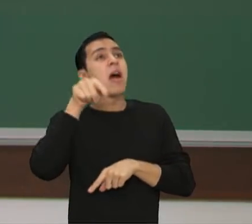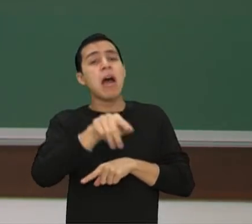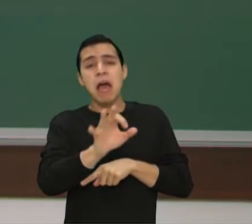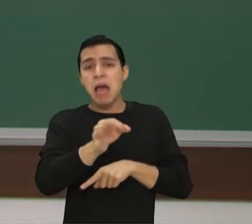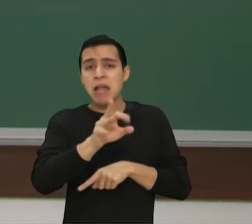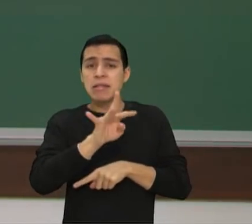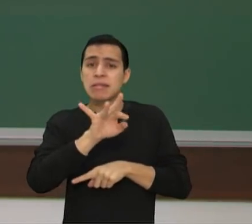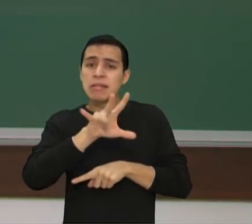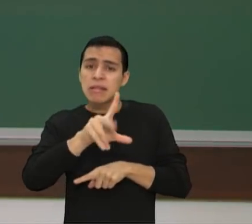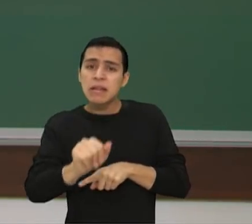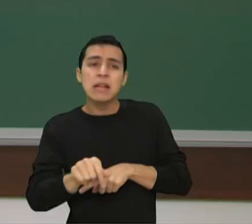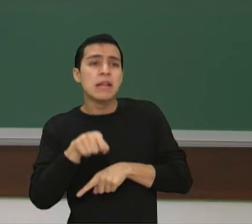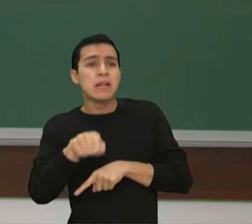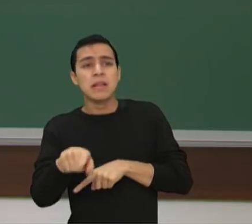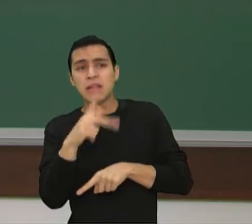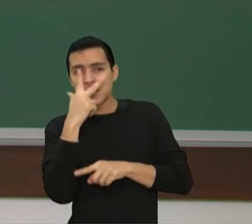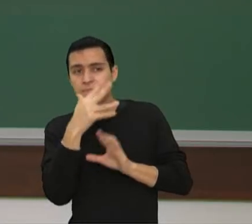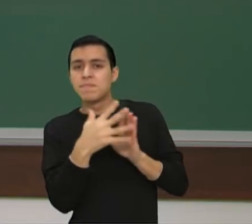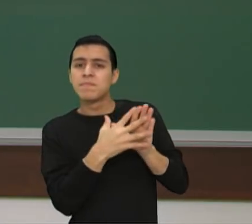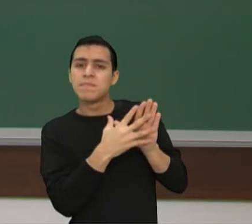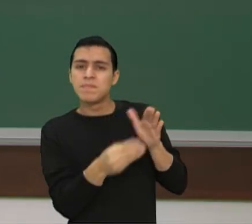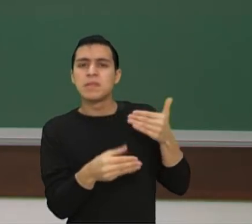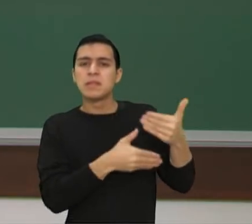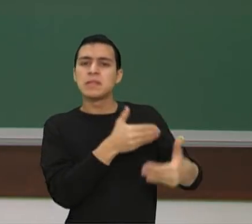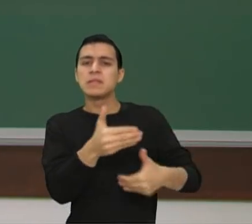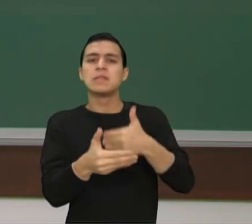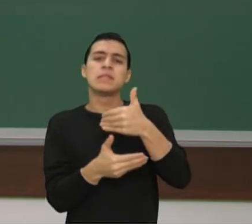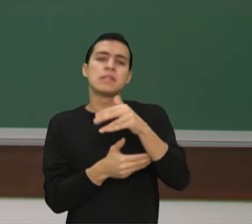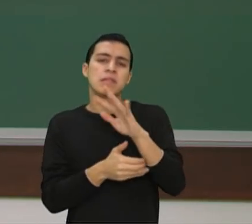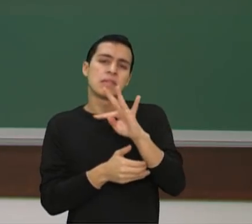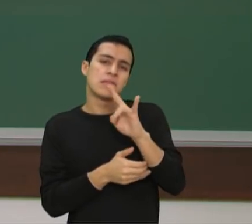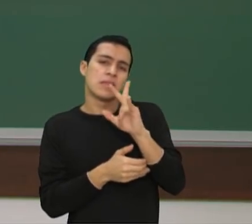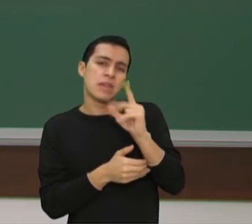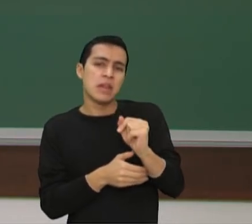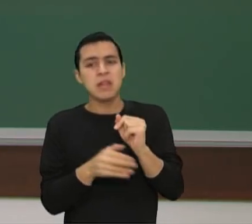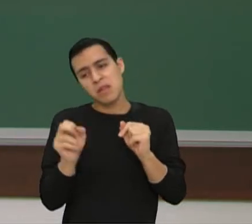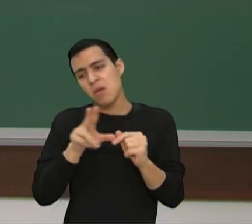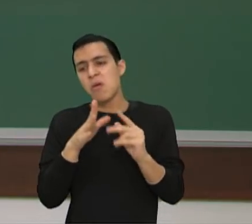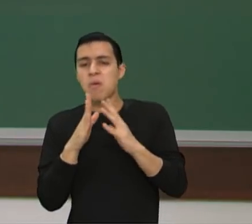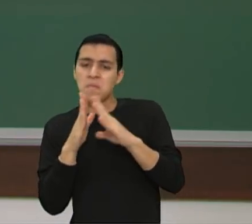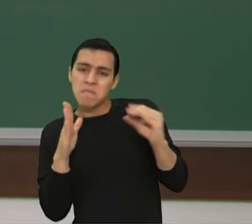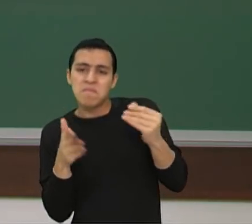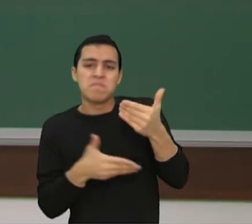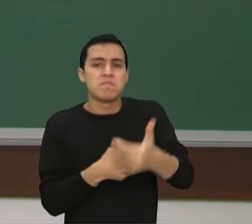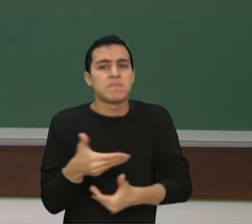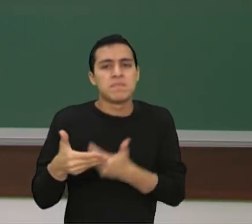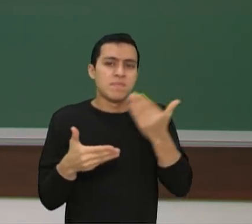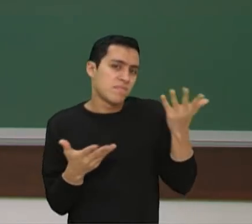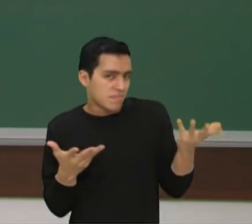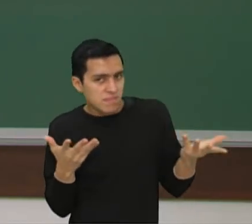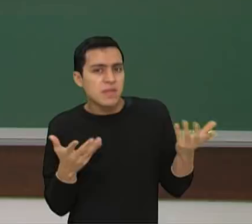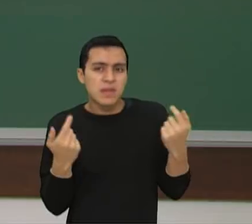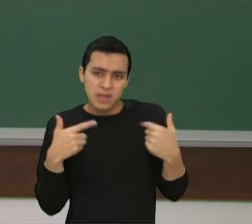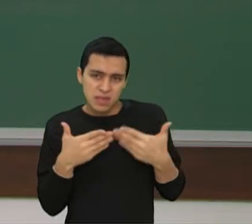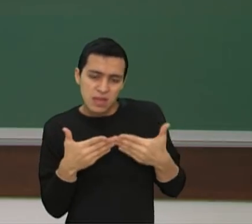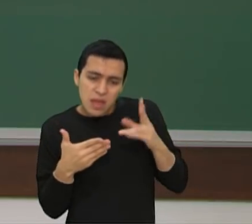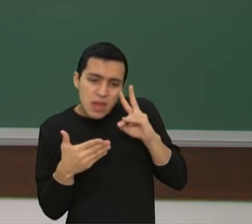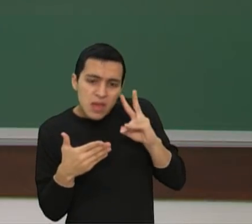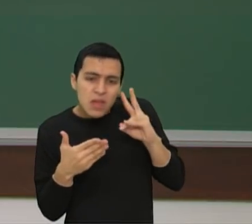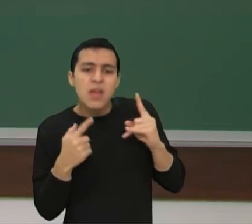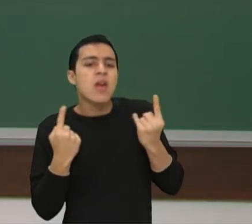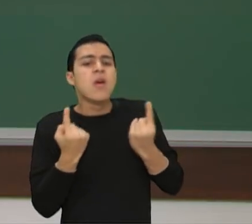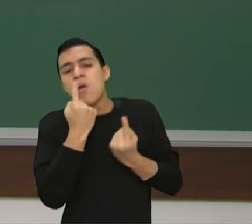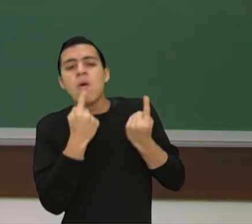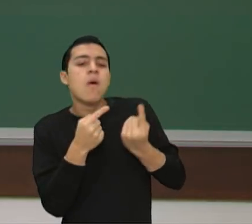Muito provavelmente ele foi uma extensão da trilha, ou a trilha foi uma extensão dele, né? Então, a gente precisa estudar a história para ver qual